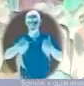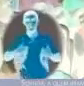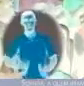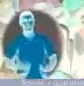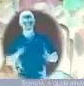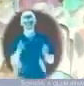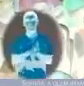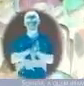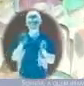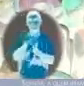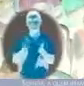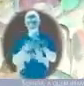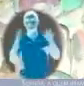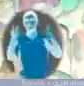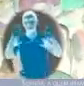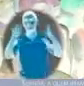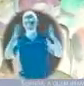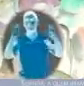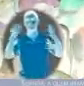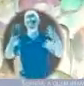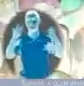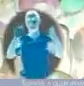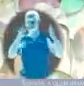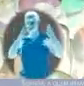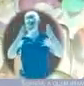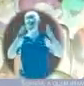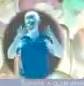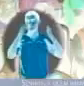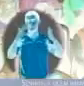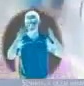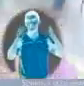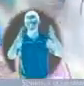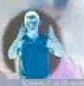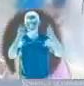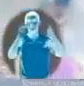Porque se ele não puder falar, ele bana a mão.